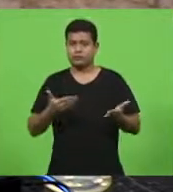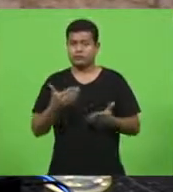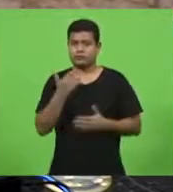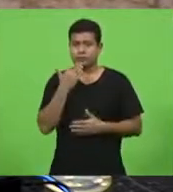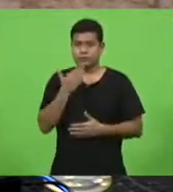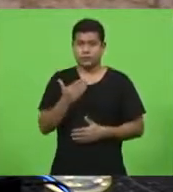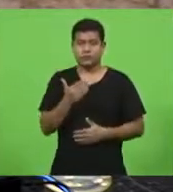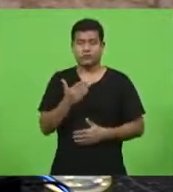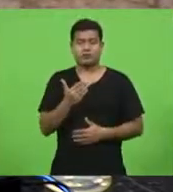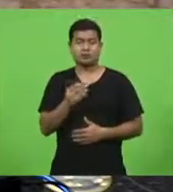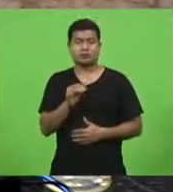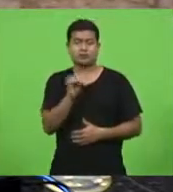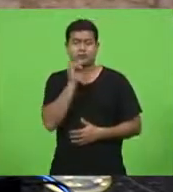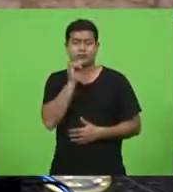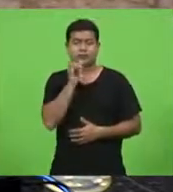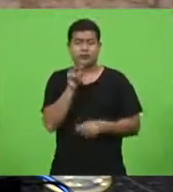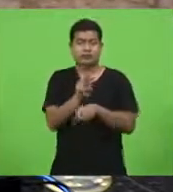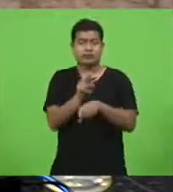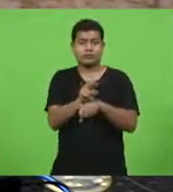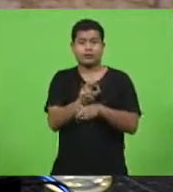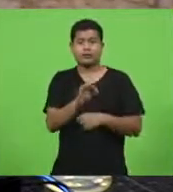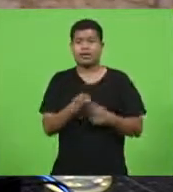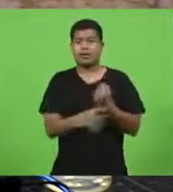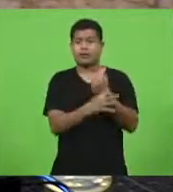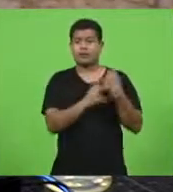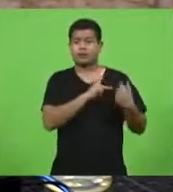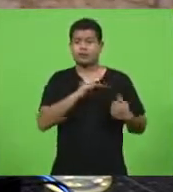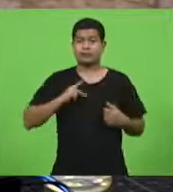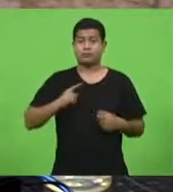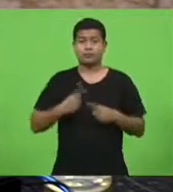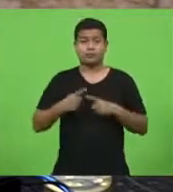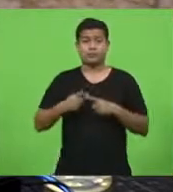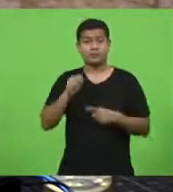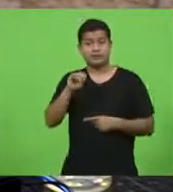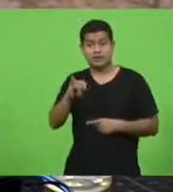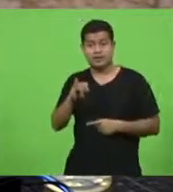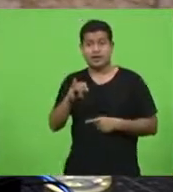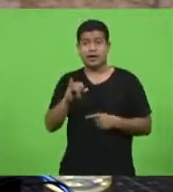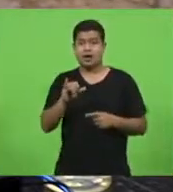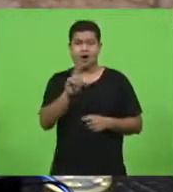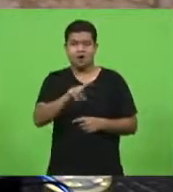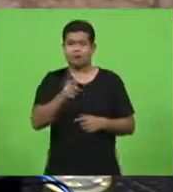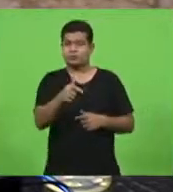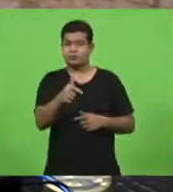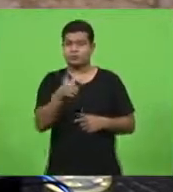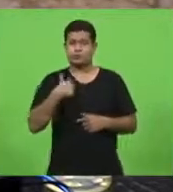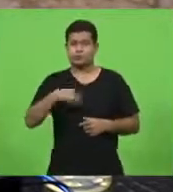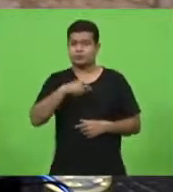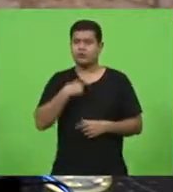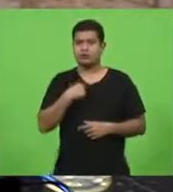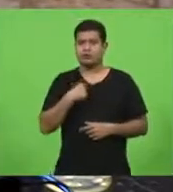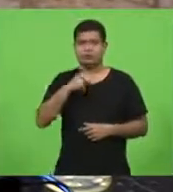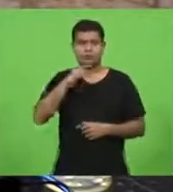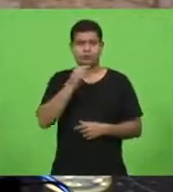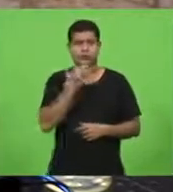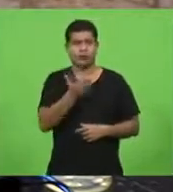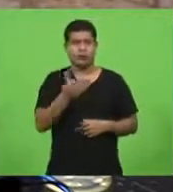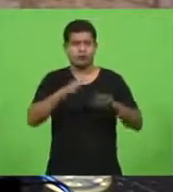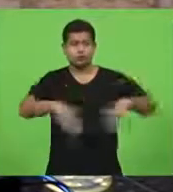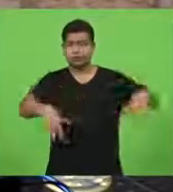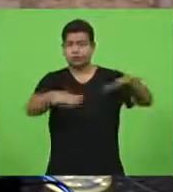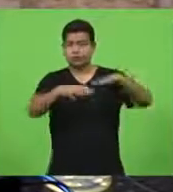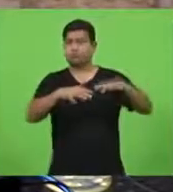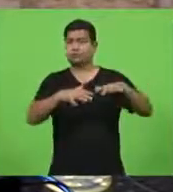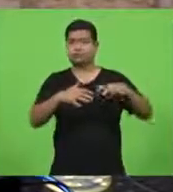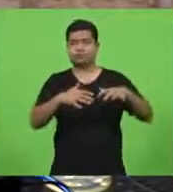região, porque senão a gente fala para todo mundo aqui parar de fazer, né? Ou se eu posso fazer um pedido, pedir 100 policiais